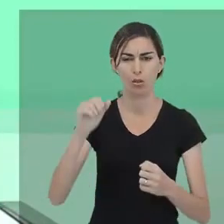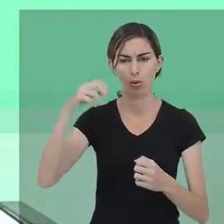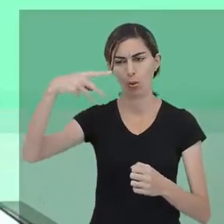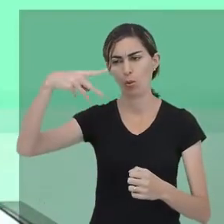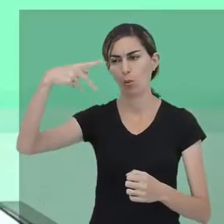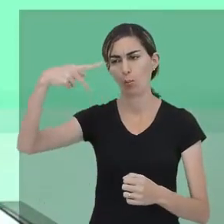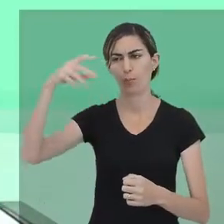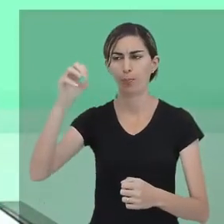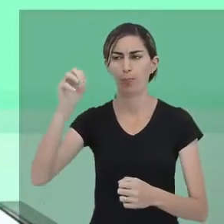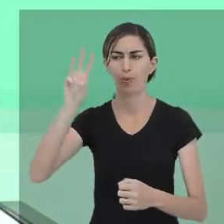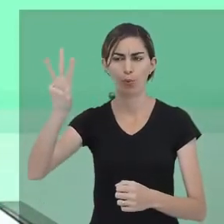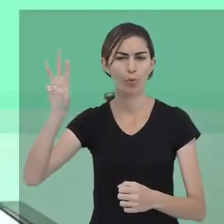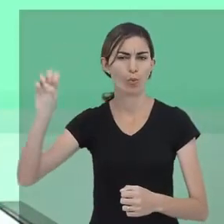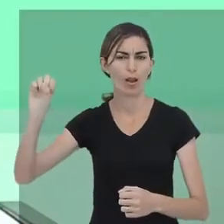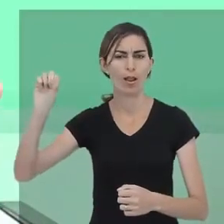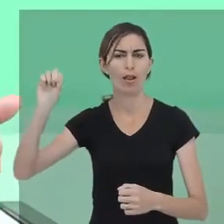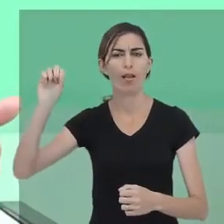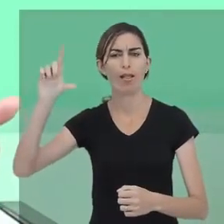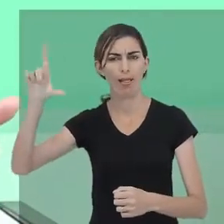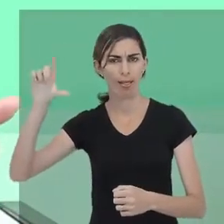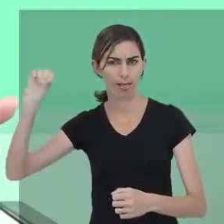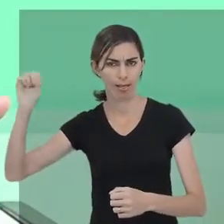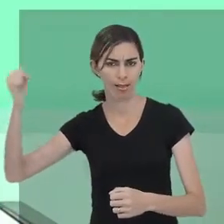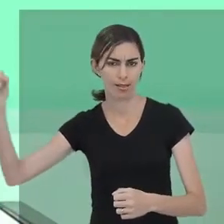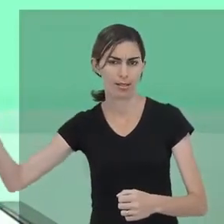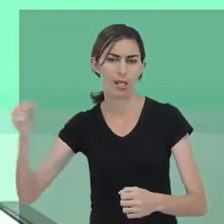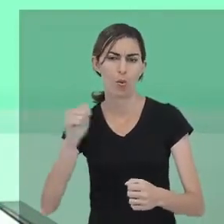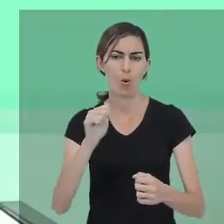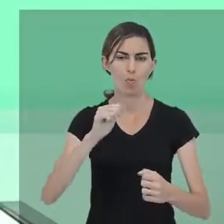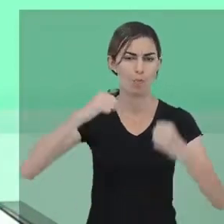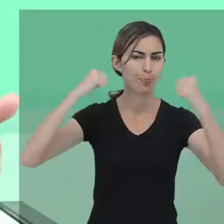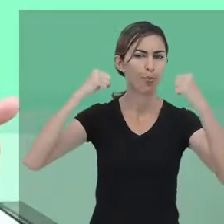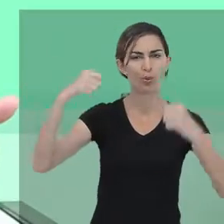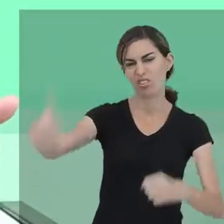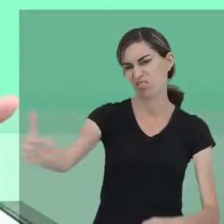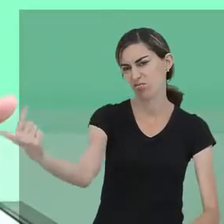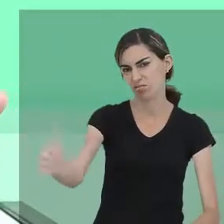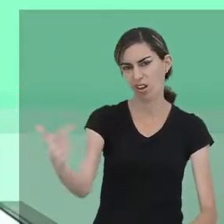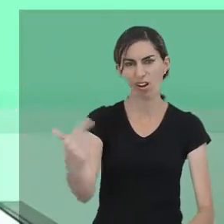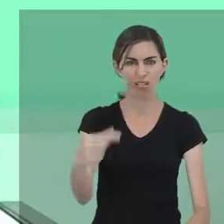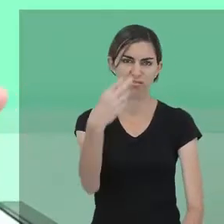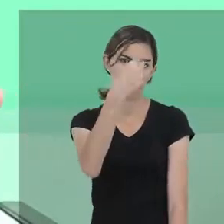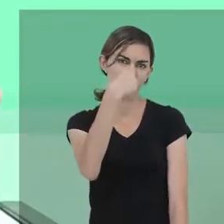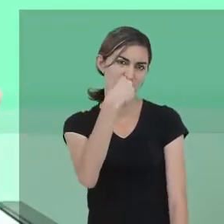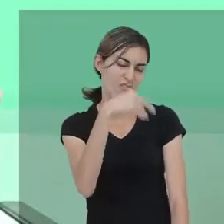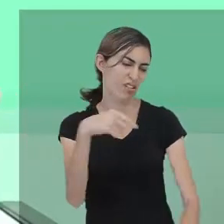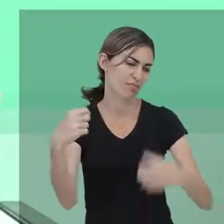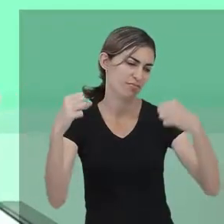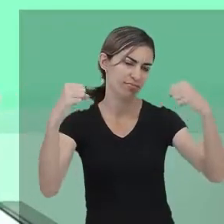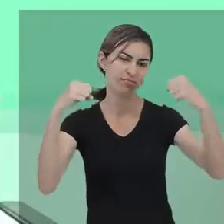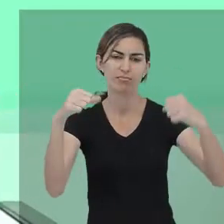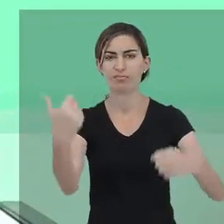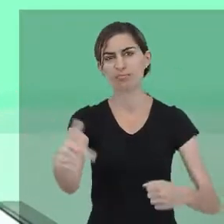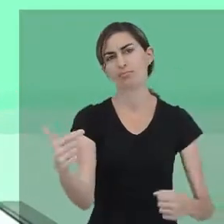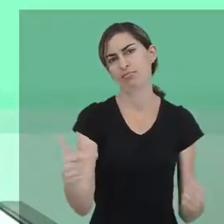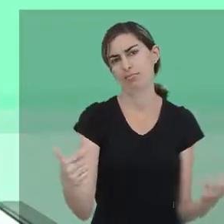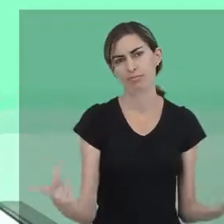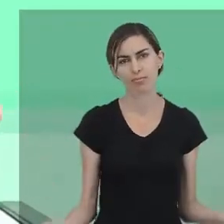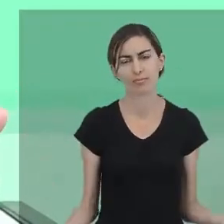powerless. Então, é sem poder, uma pessoa powerless, né? Sem poder, ok?